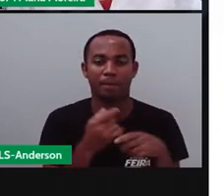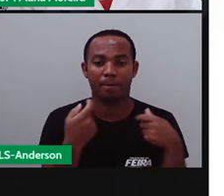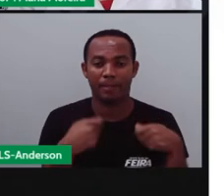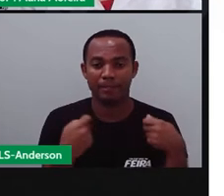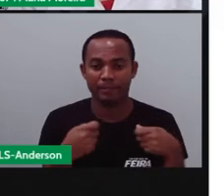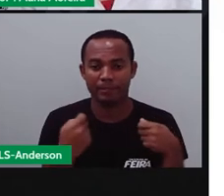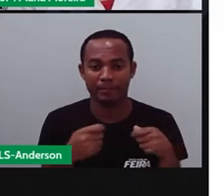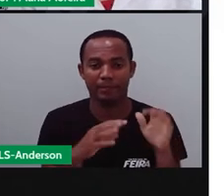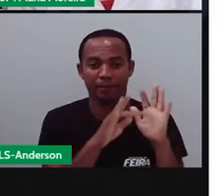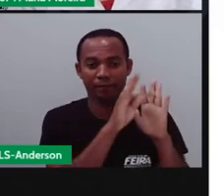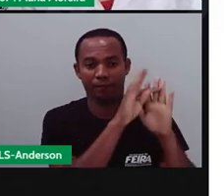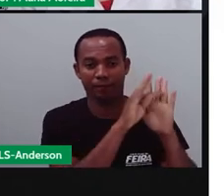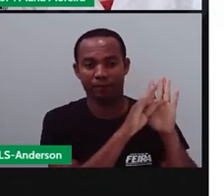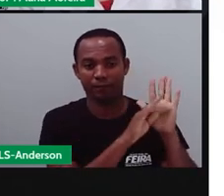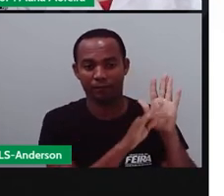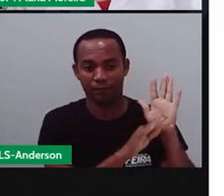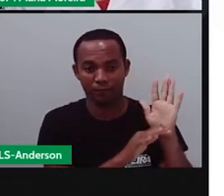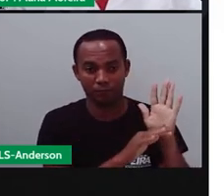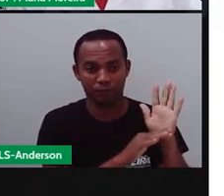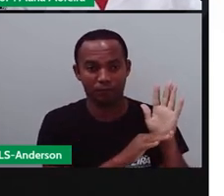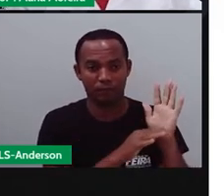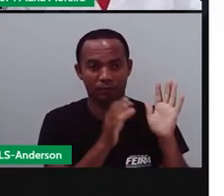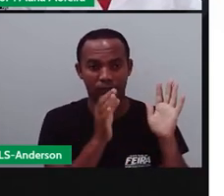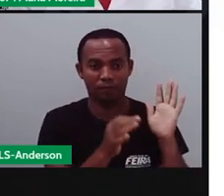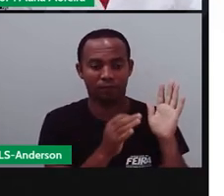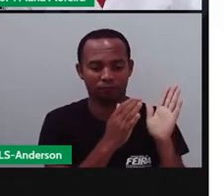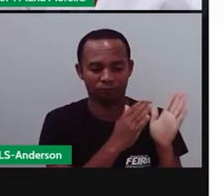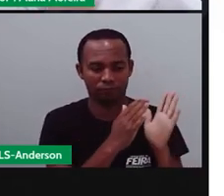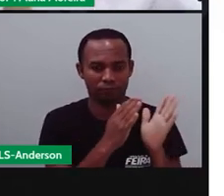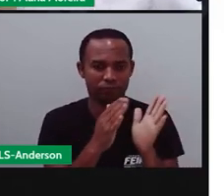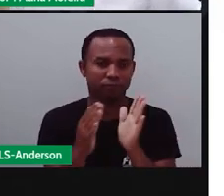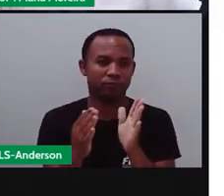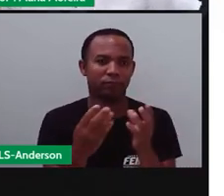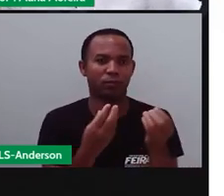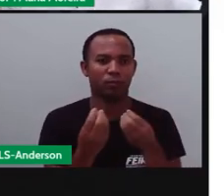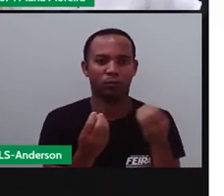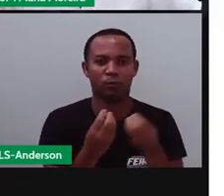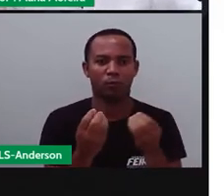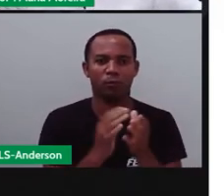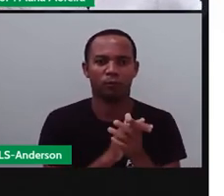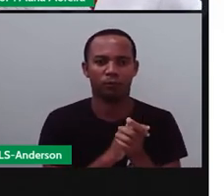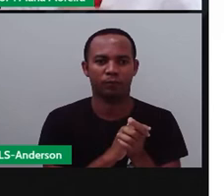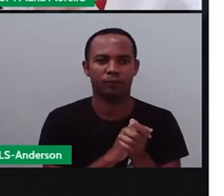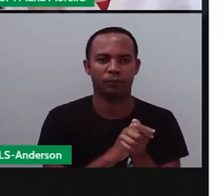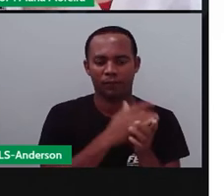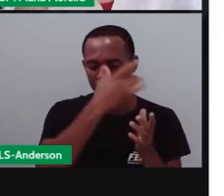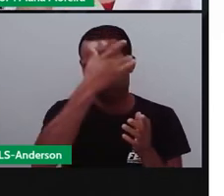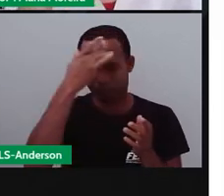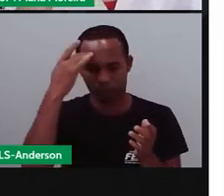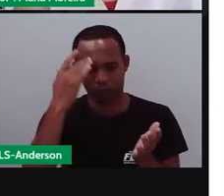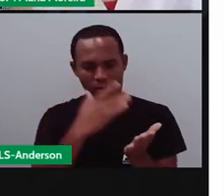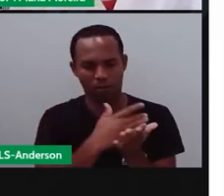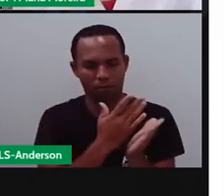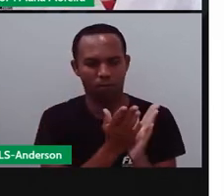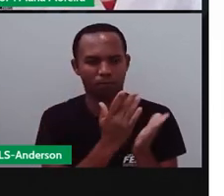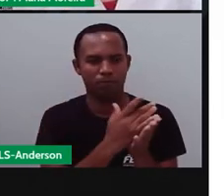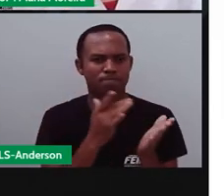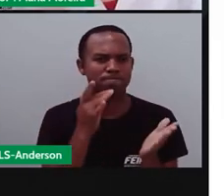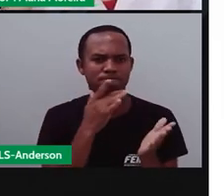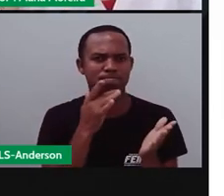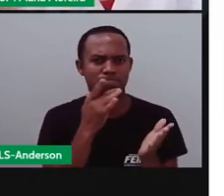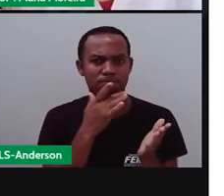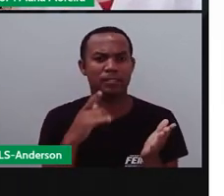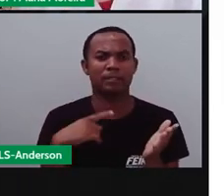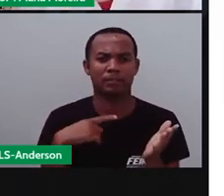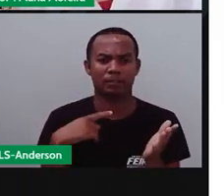necessita-se dos textos instrucionais para realizar algumas tarefas. Então, obviamente que existem pessoas que fazem um bolo, ó, de cabeça.